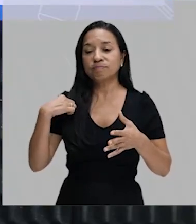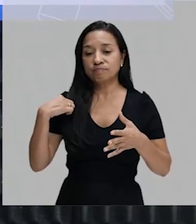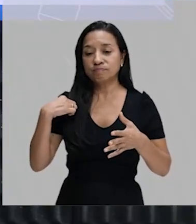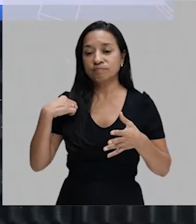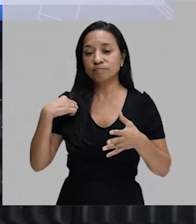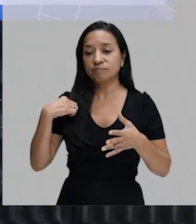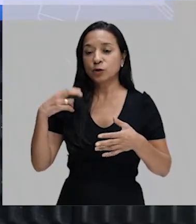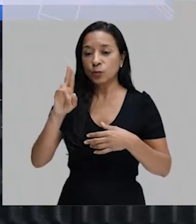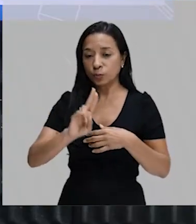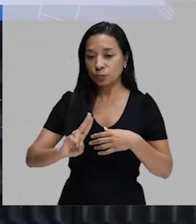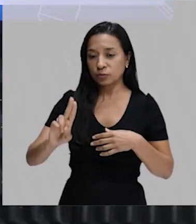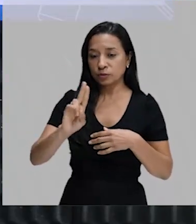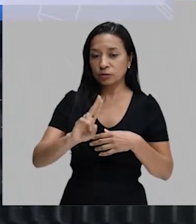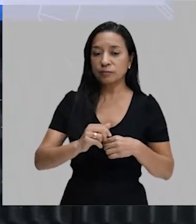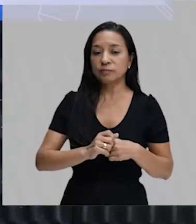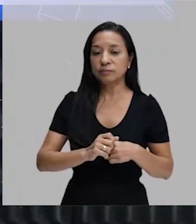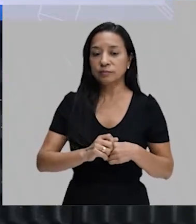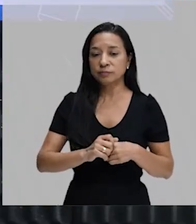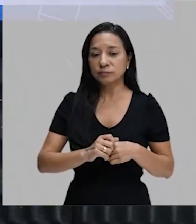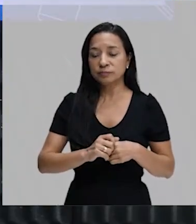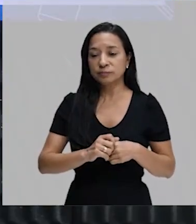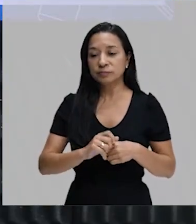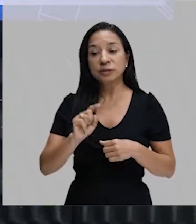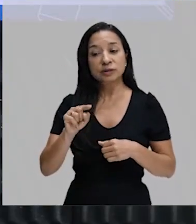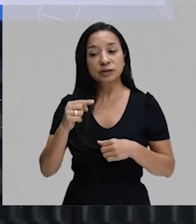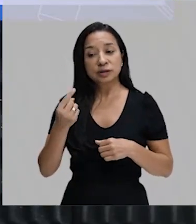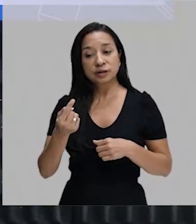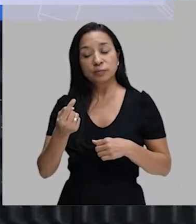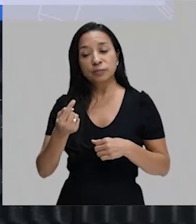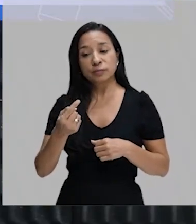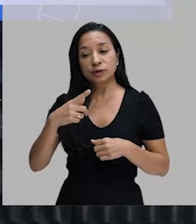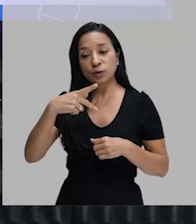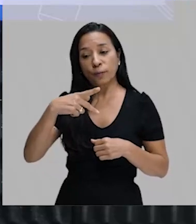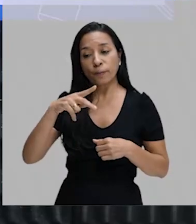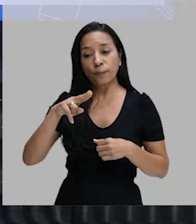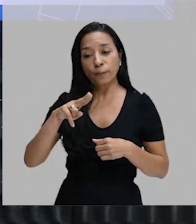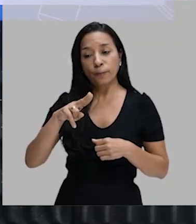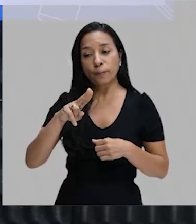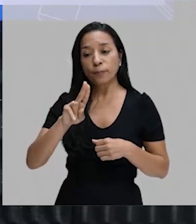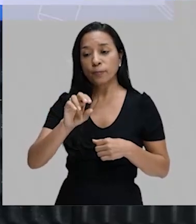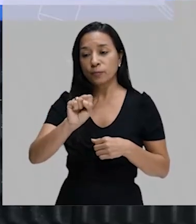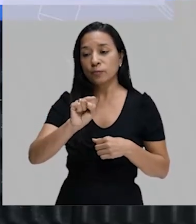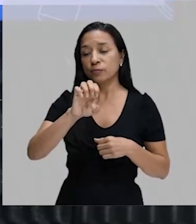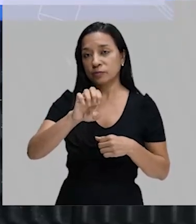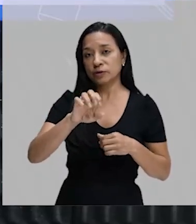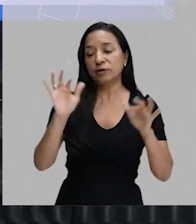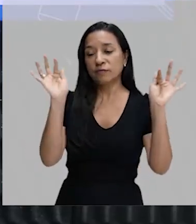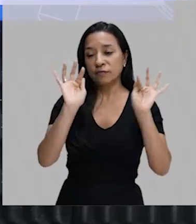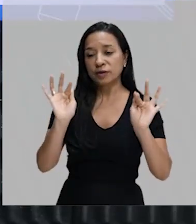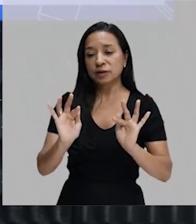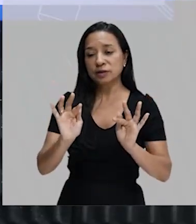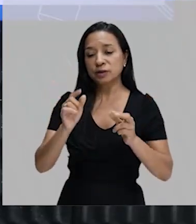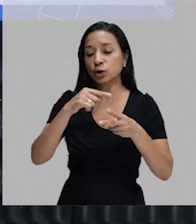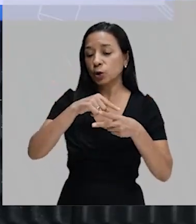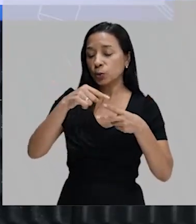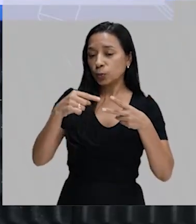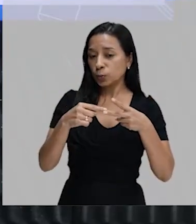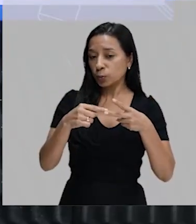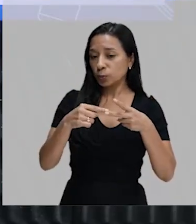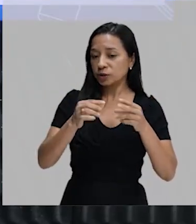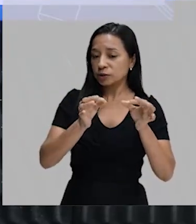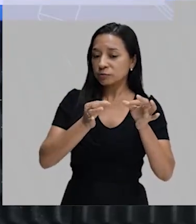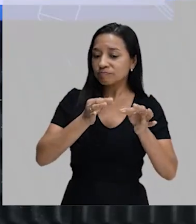me puse feliz, tá? Então, eu tenho 2 formas. Se eu não tiver